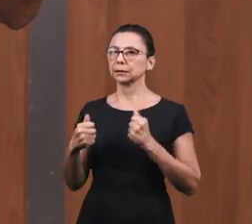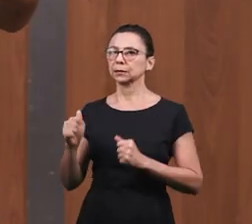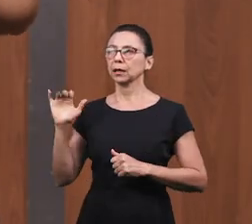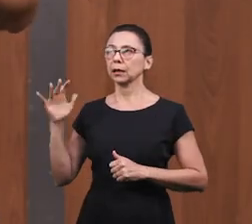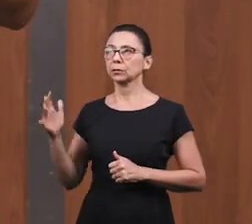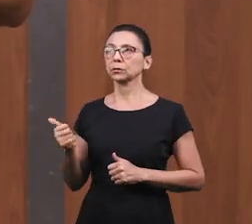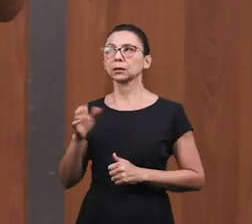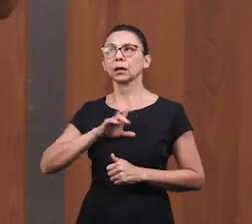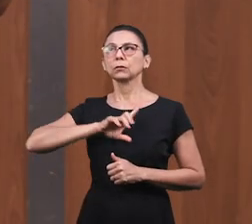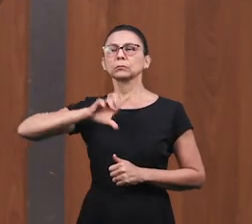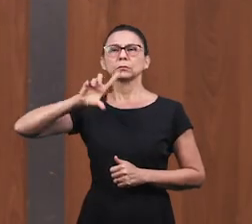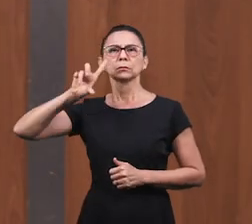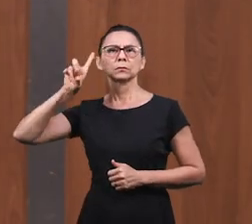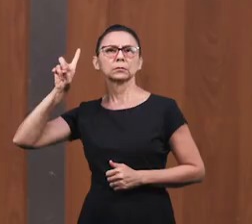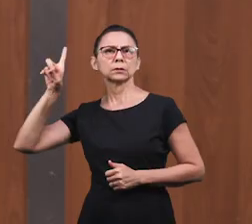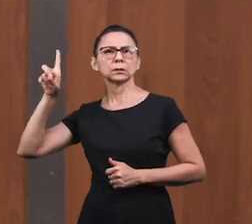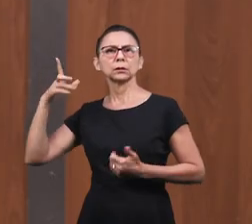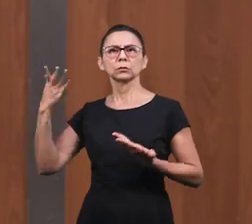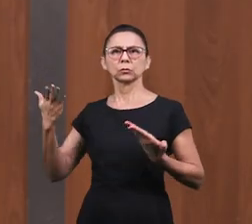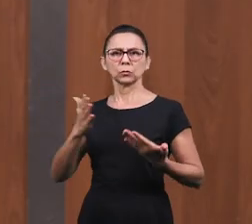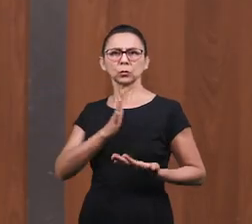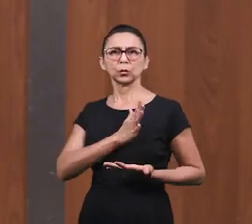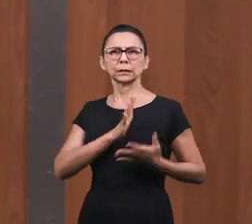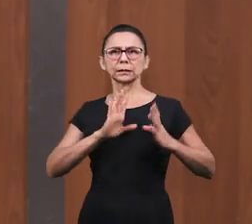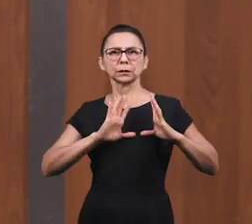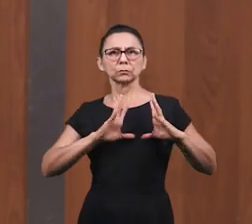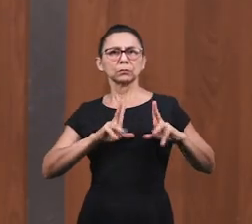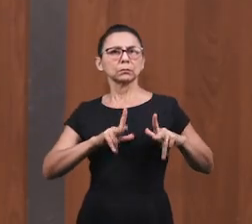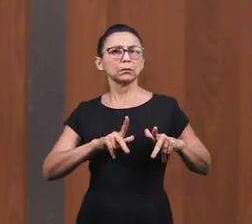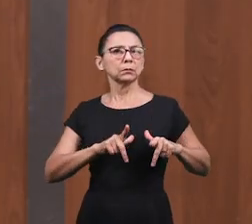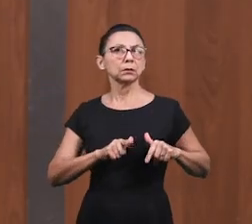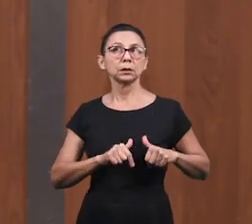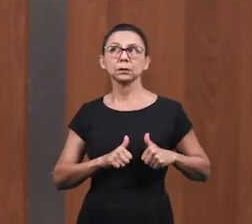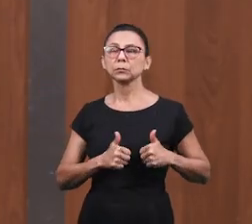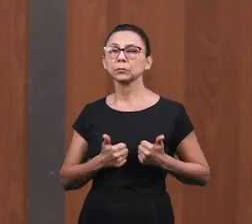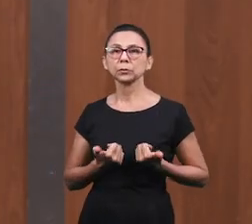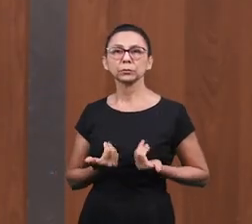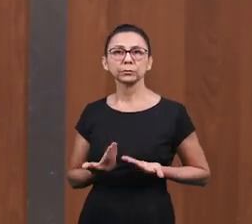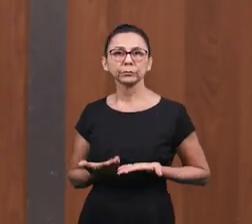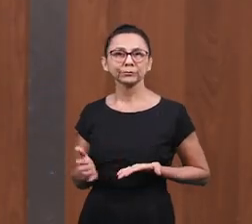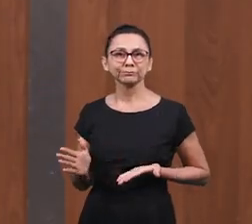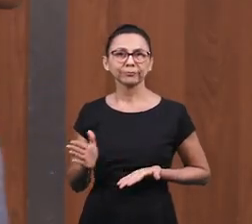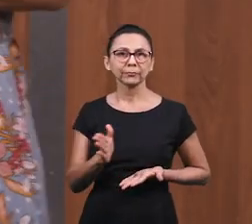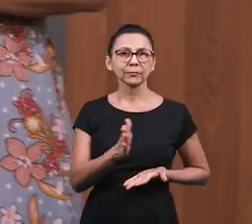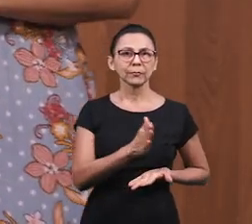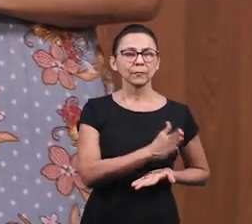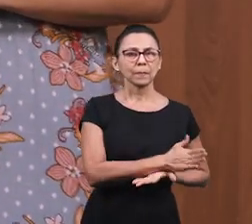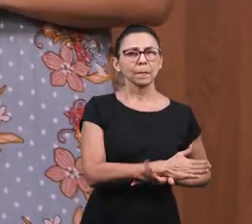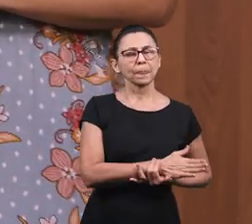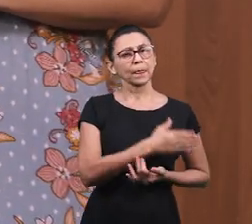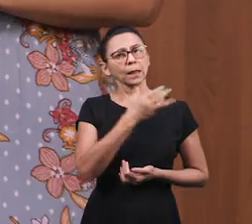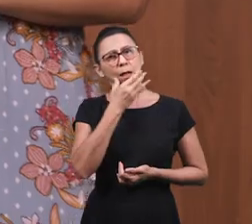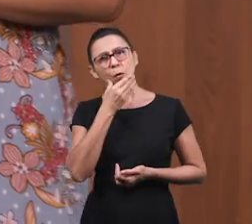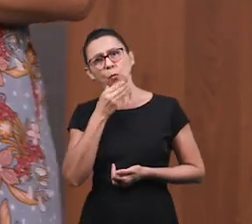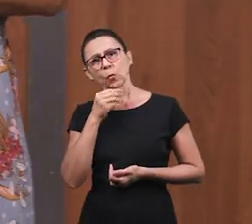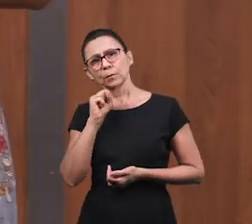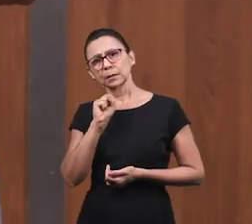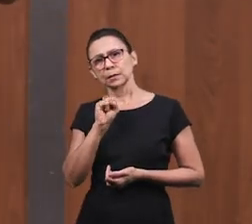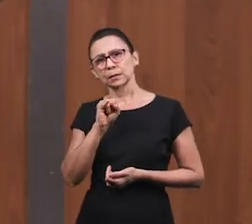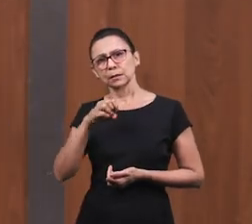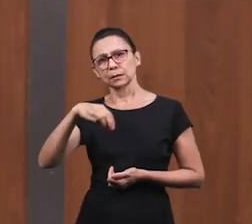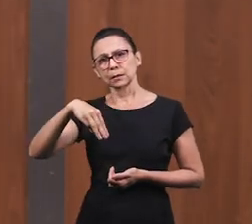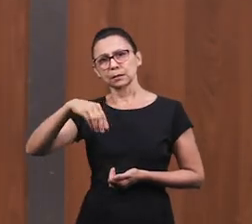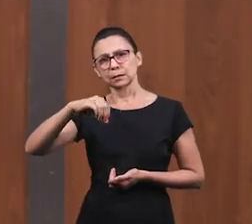estar diante do nosso Deus com sinceridade de coração. Agora, a atitude de Simão